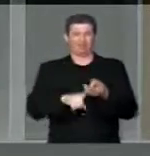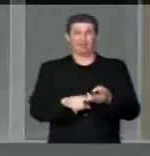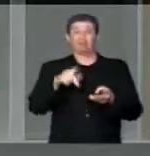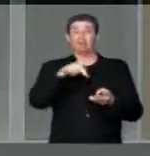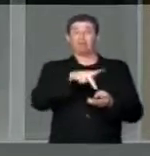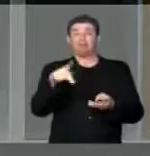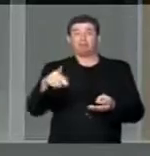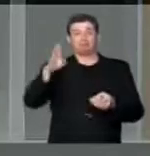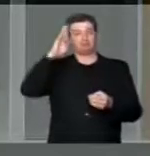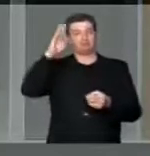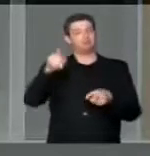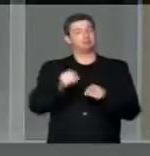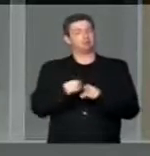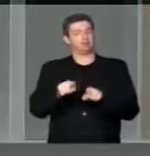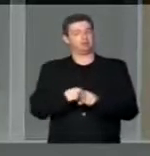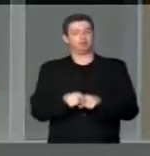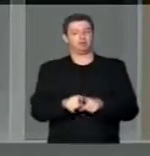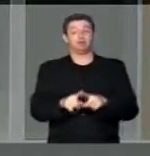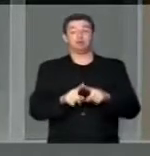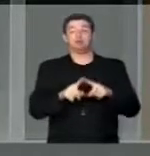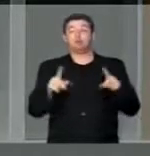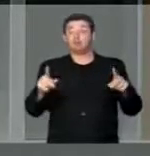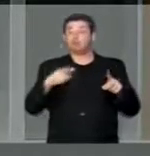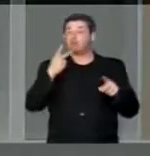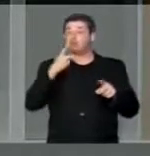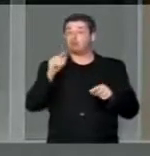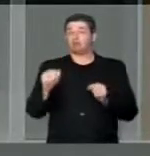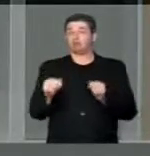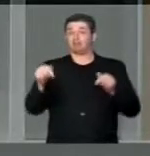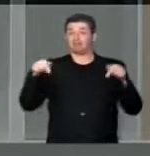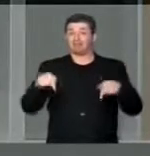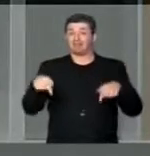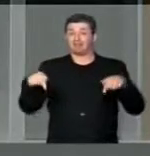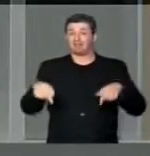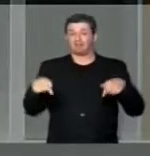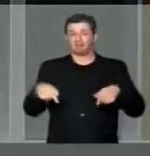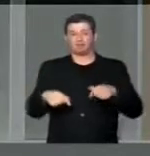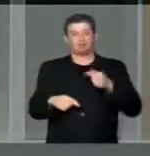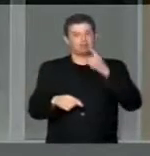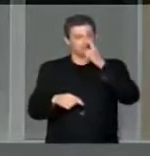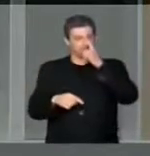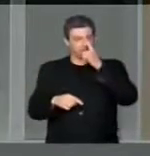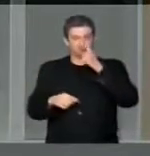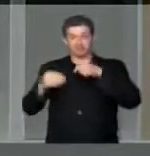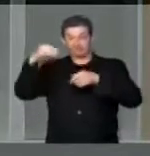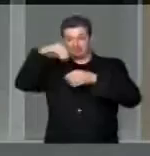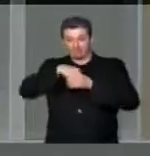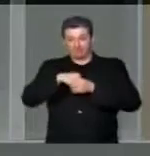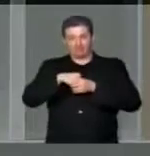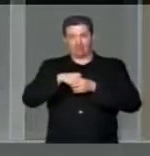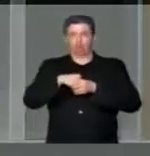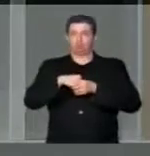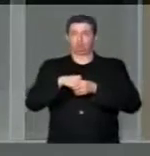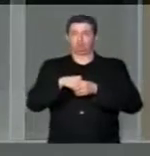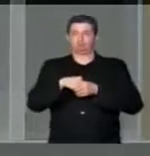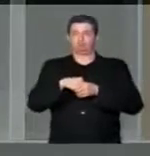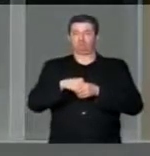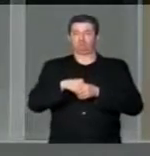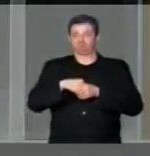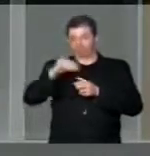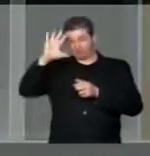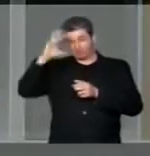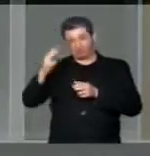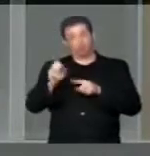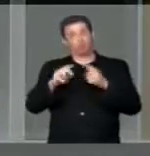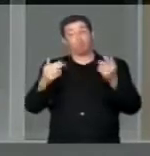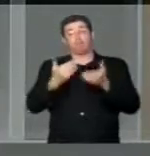PP particularmente, mas dizer o seguinte: ou essa casa corta na própria carne, ou ela se desmoraliza na política.